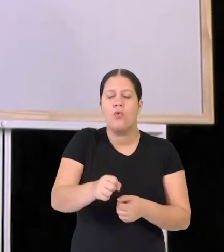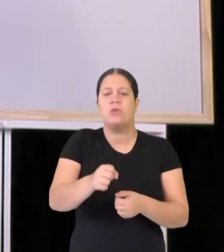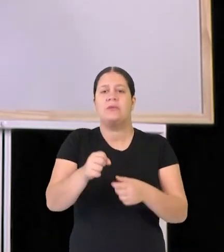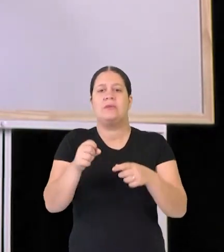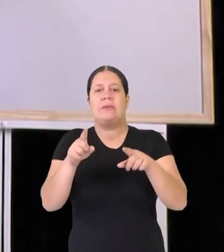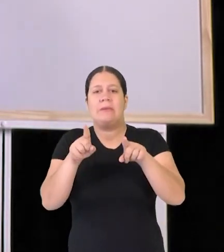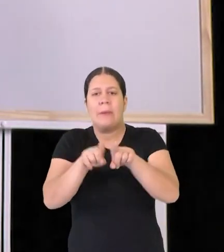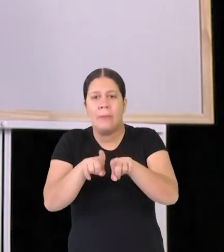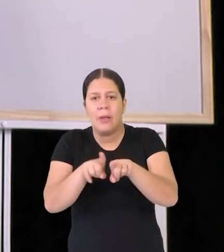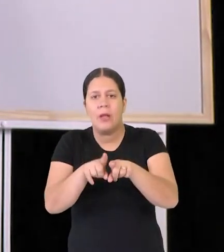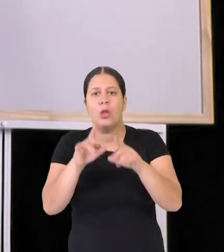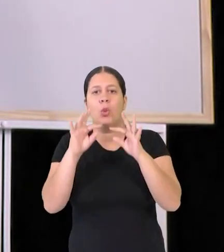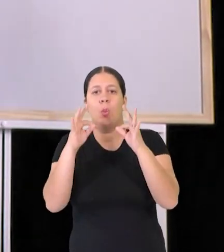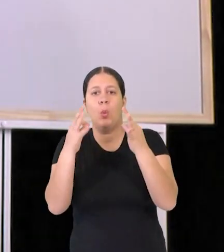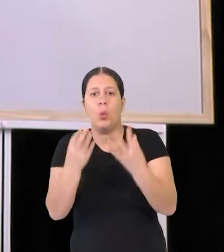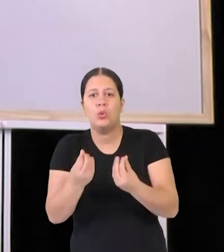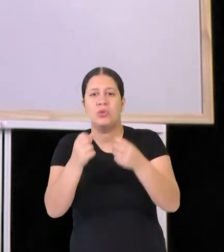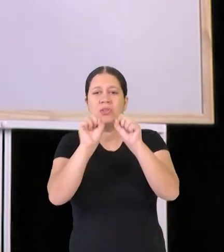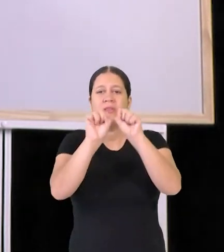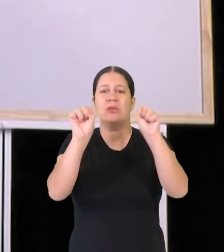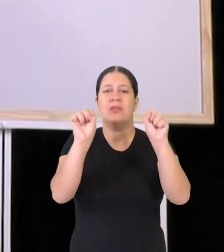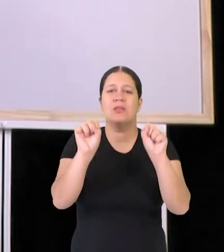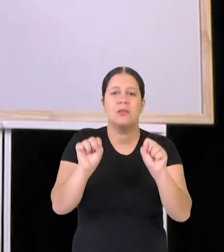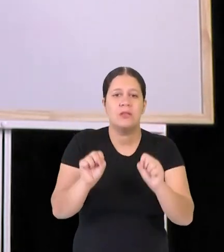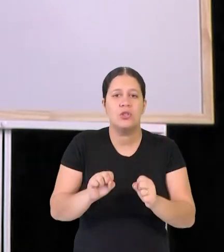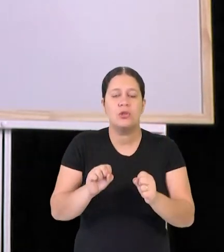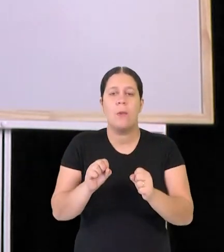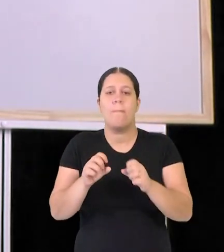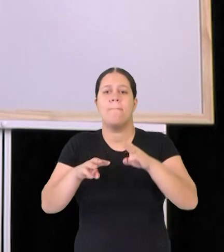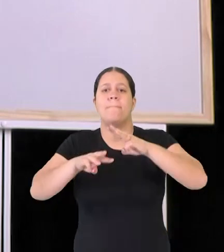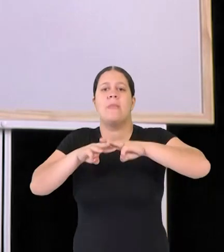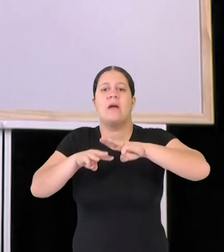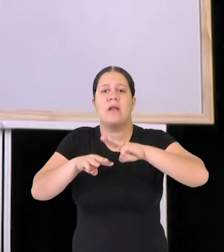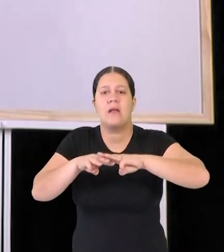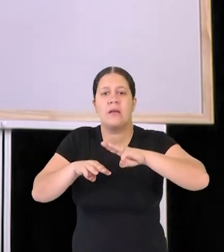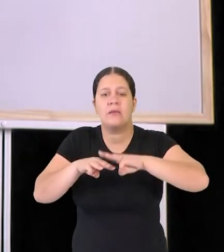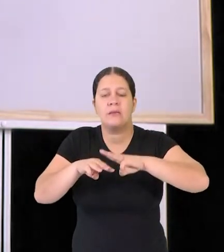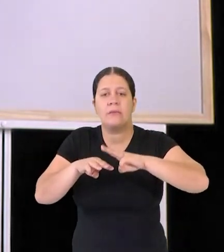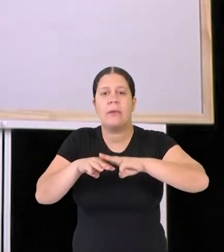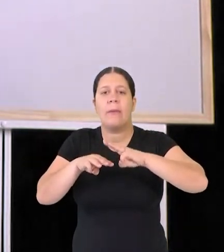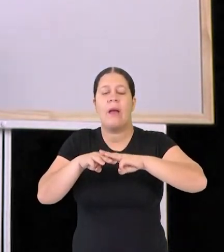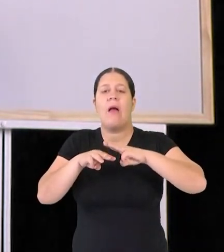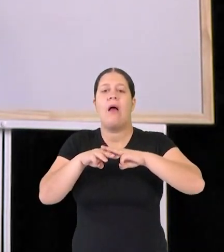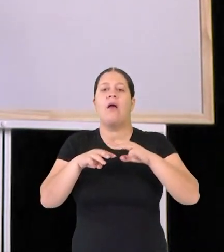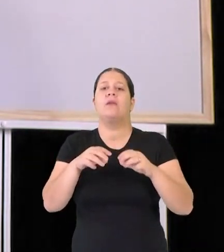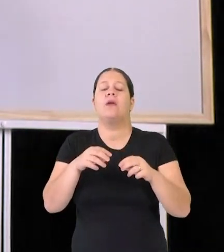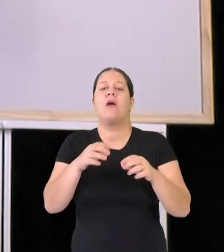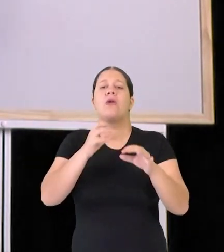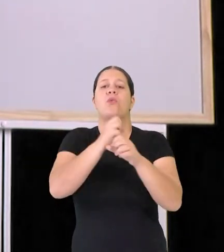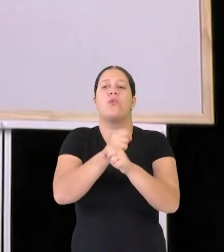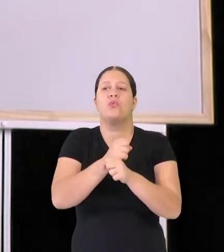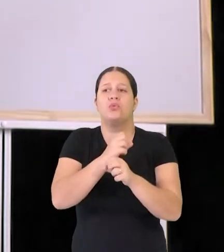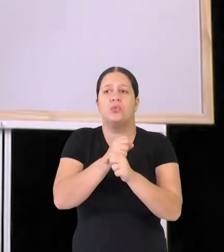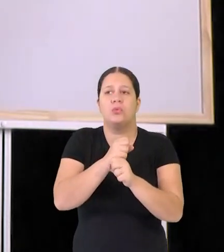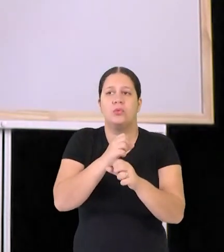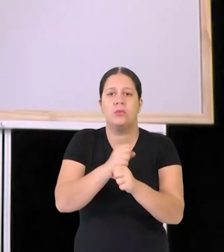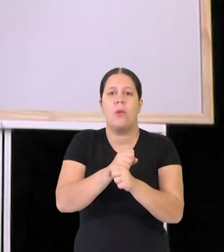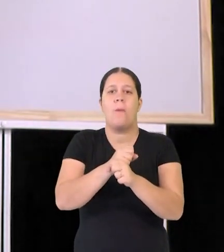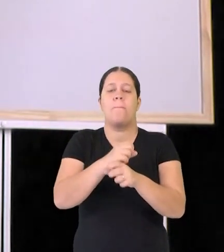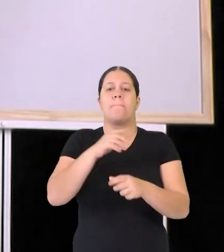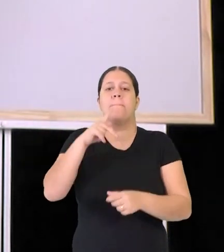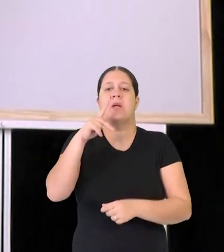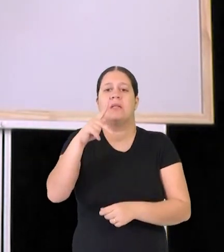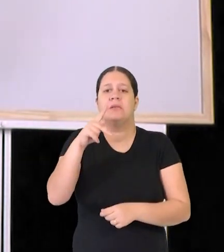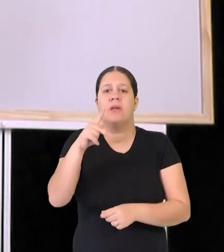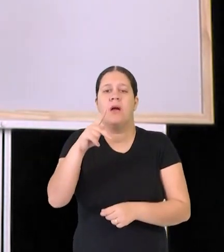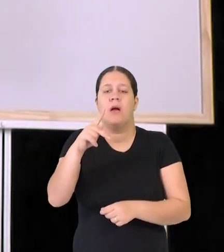fluido agora, mas por todo o sistema, ele é descrito matematicamente pela lei de Steven. E ele diz o seguinte, ó, a pressão total,